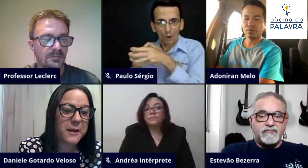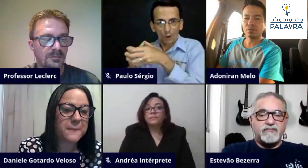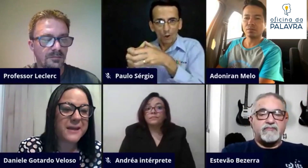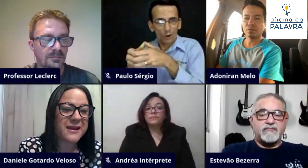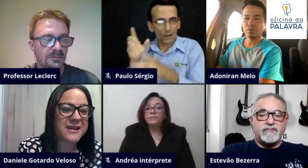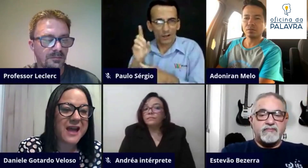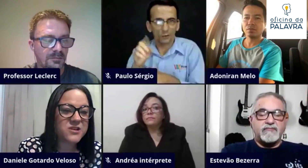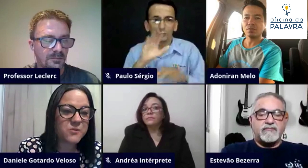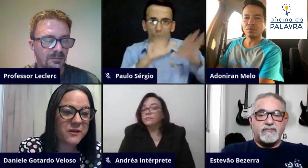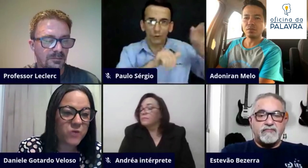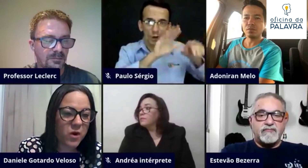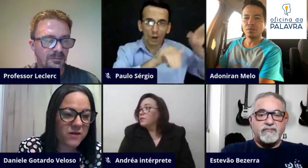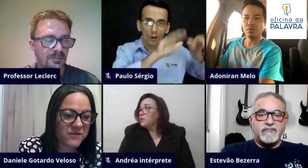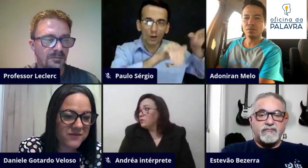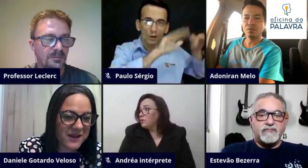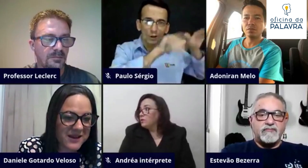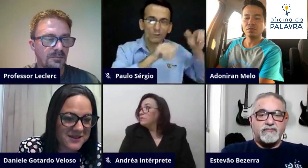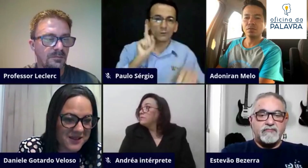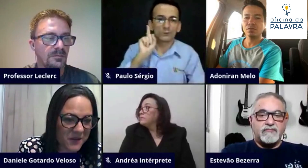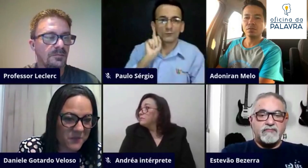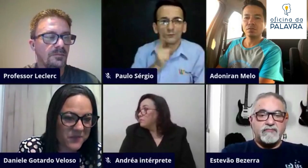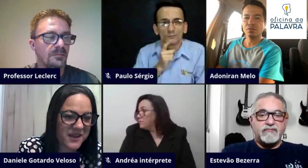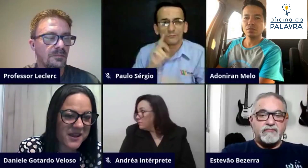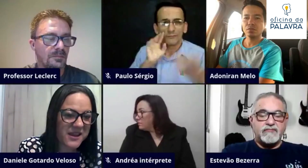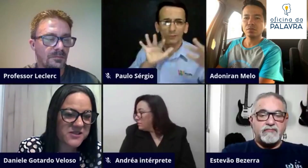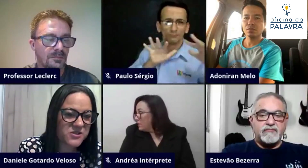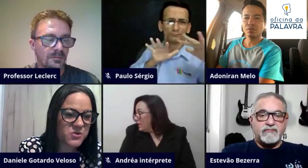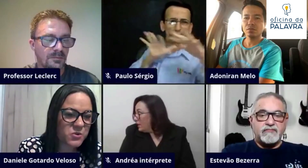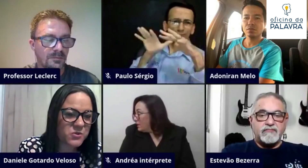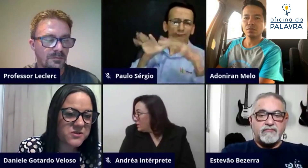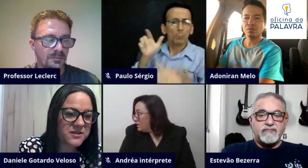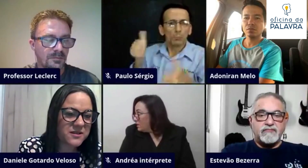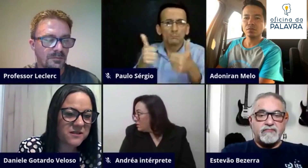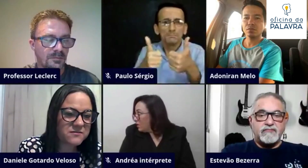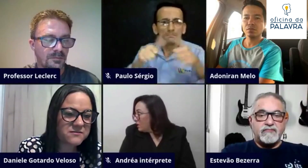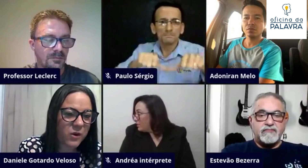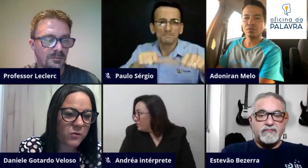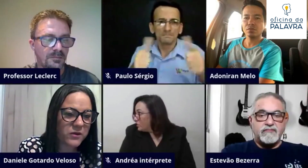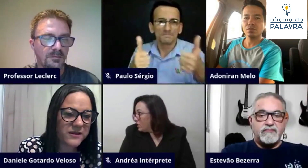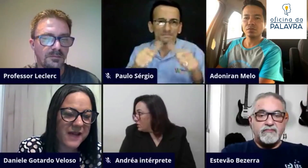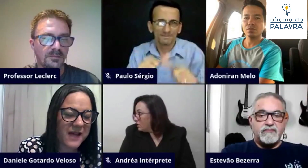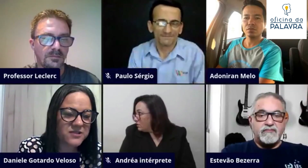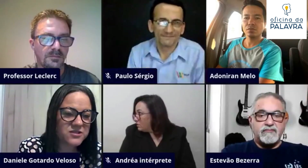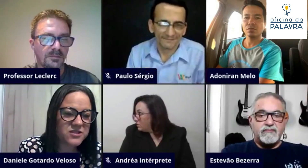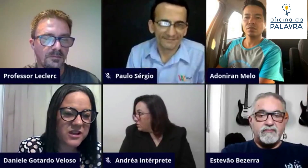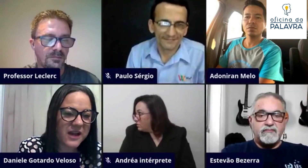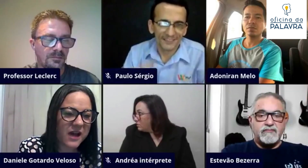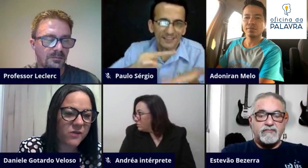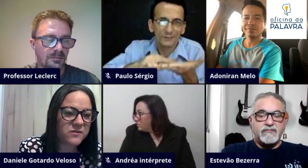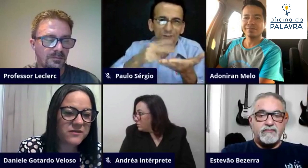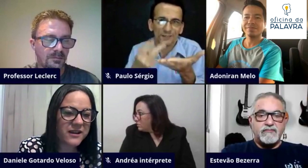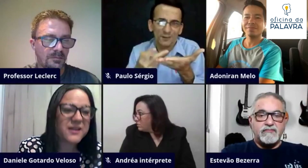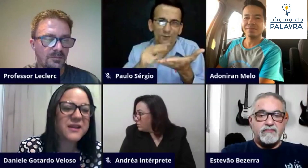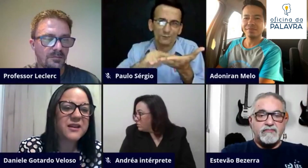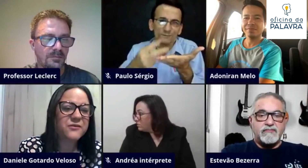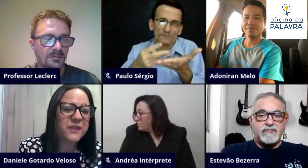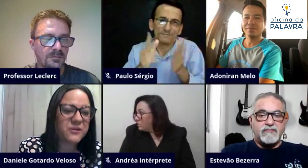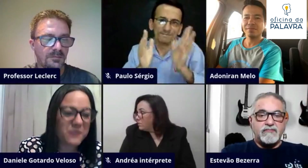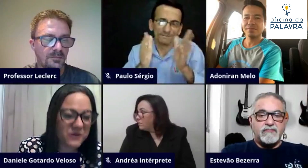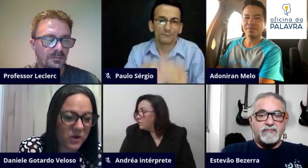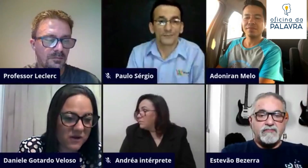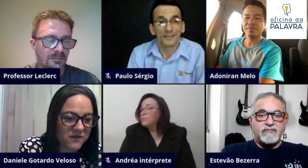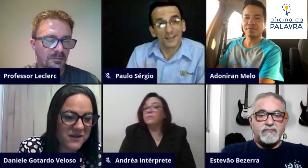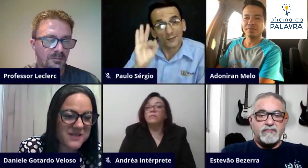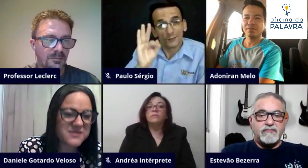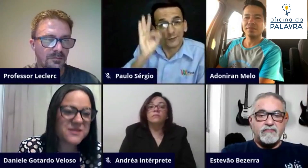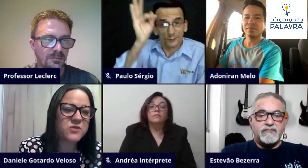projeto, para que haja uma nova avaliação. Esses surdos, então, da comunidade em geral, né, feito